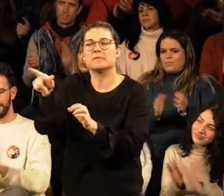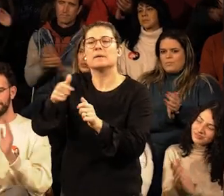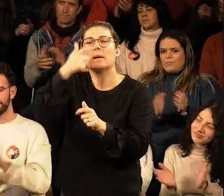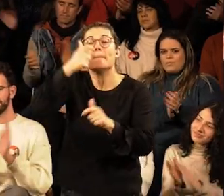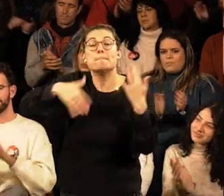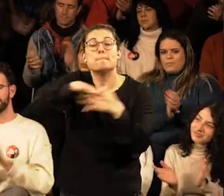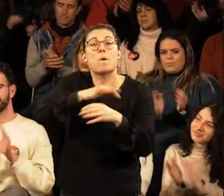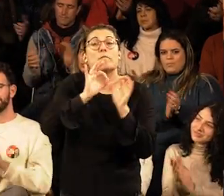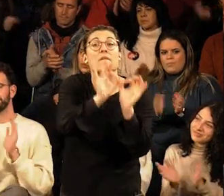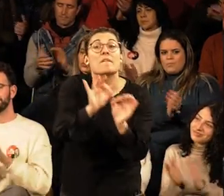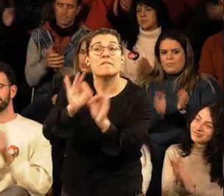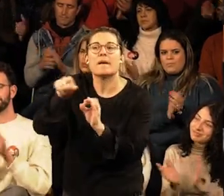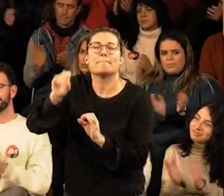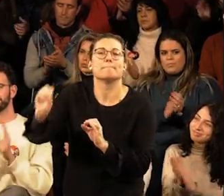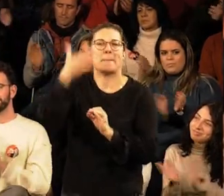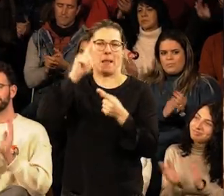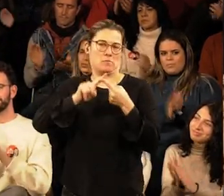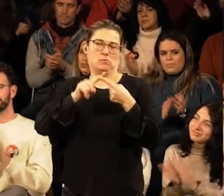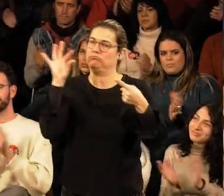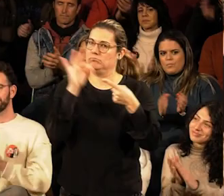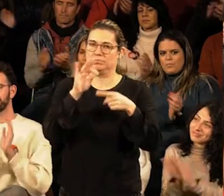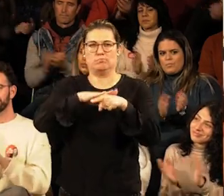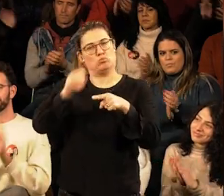do Povo iso é a primeira